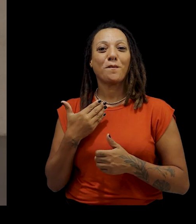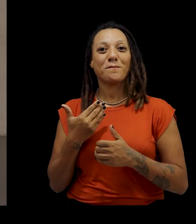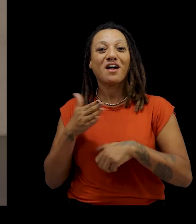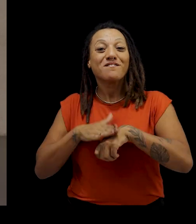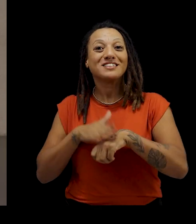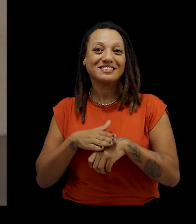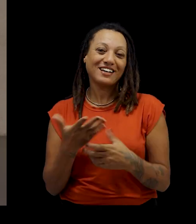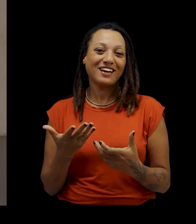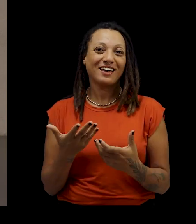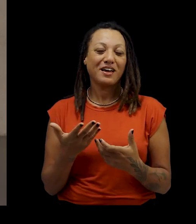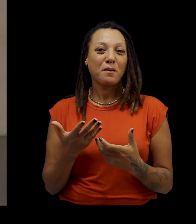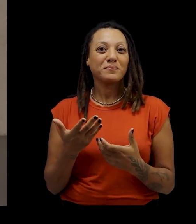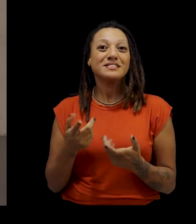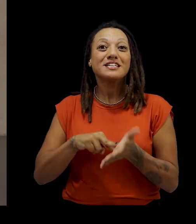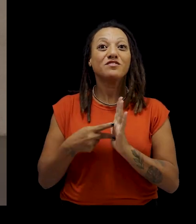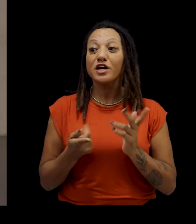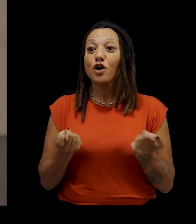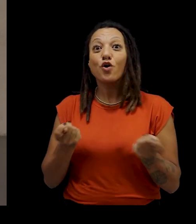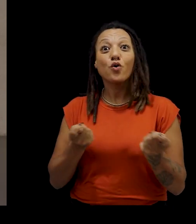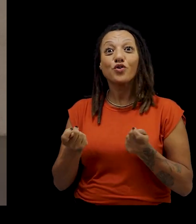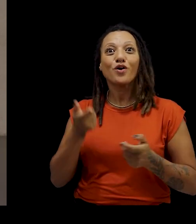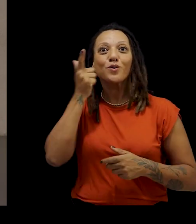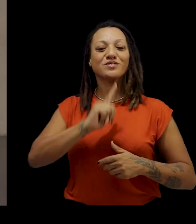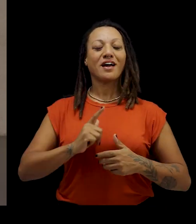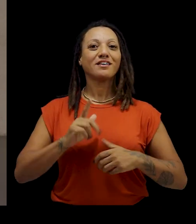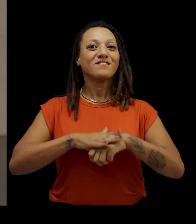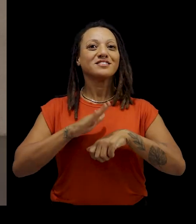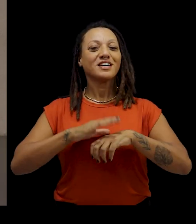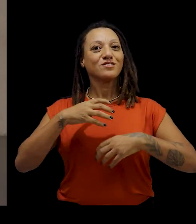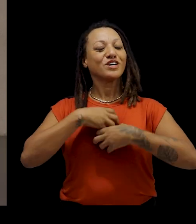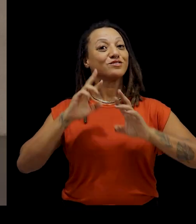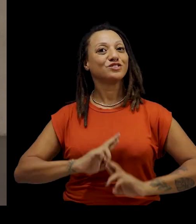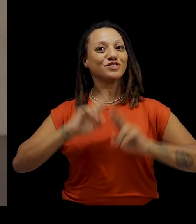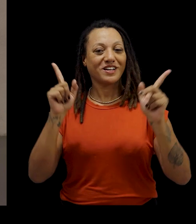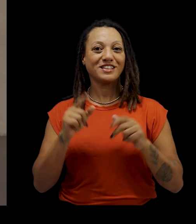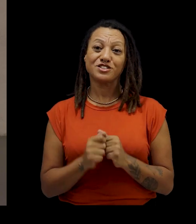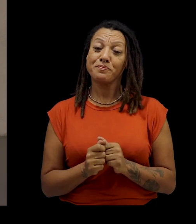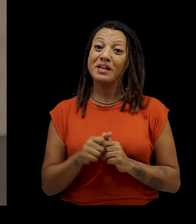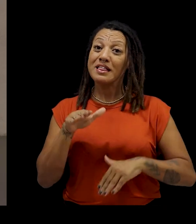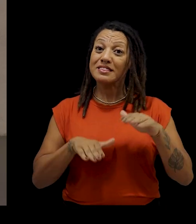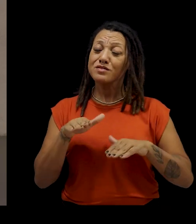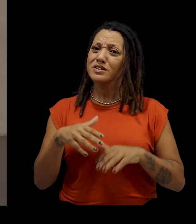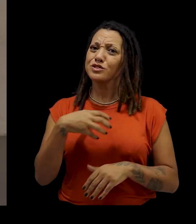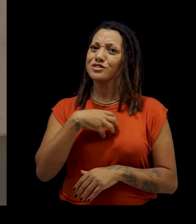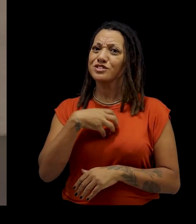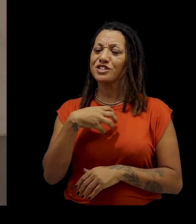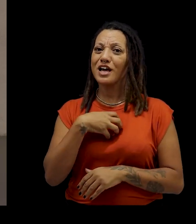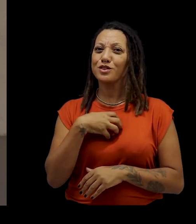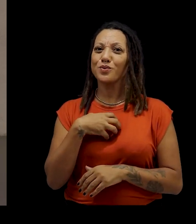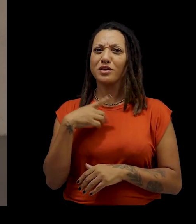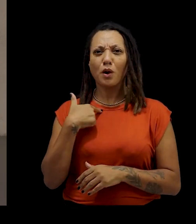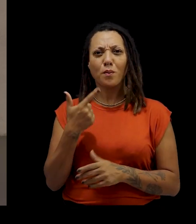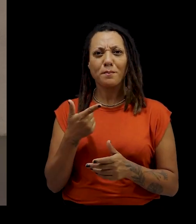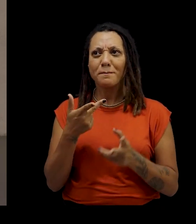eles poderem ali serem donos daquele acontecimento e poderem fazer o que eles querem com ele. Então,